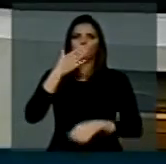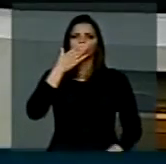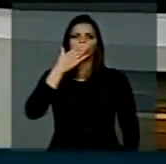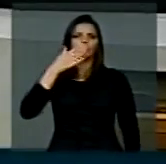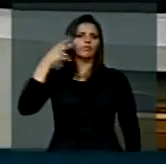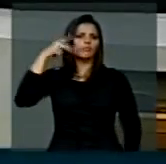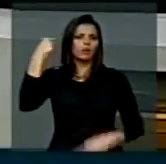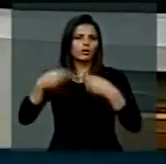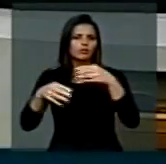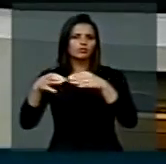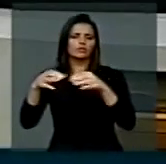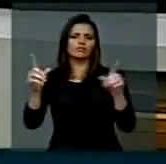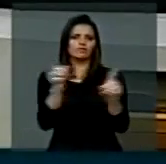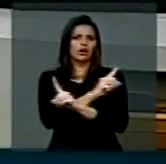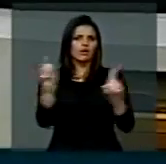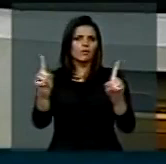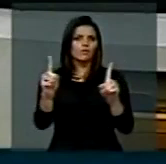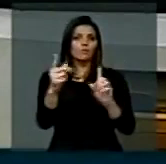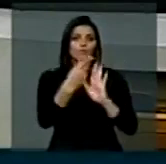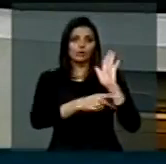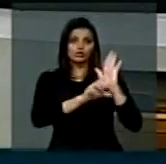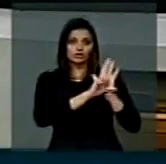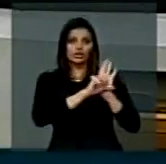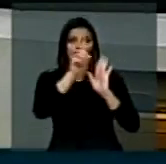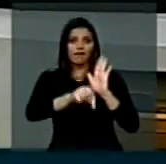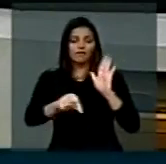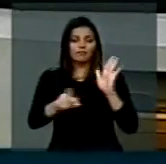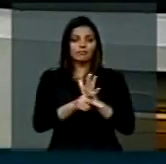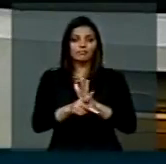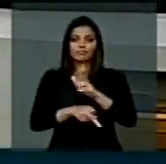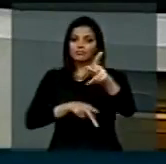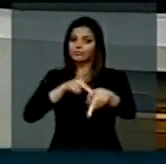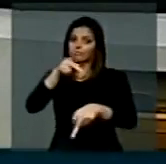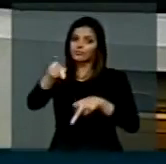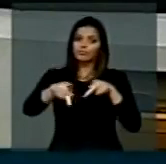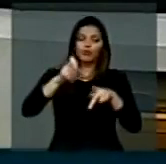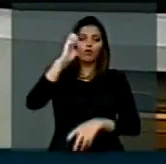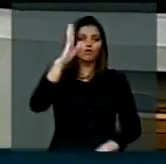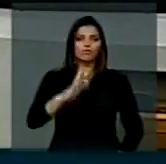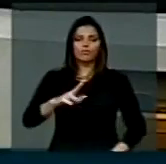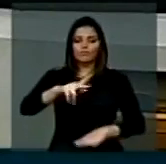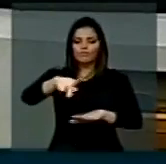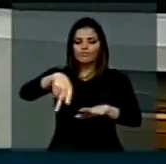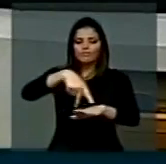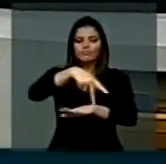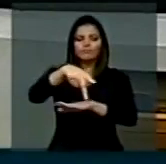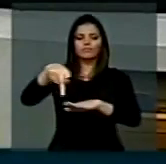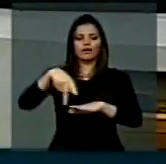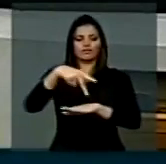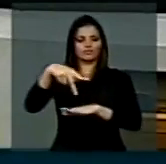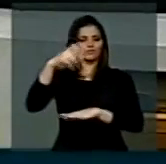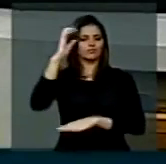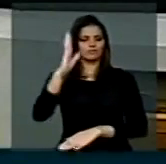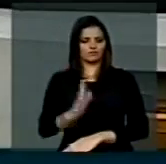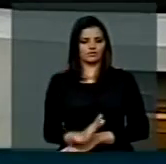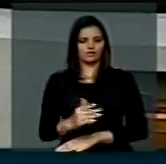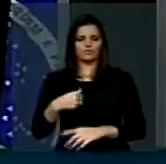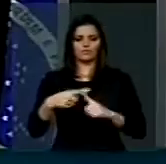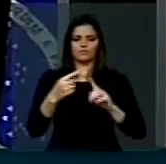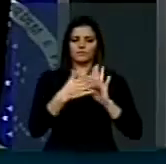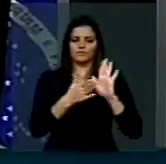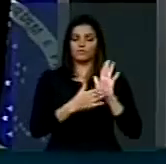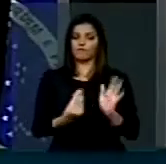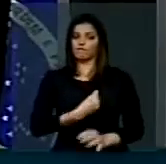ala. Isso é um projeto de nação. Nós estamos tratando de uma matéria que cada dia mais interessa e já está fazendo parte